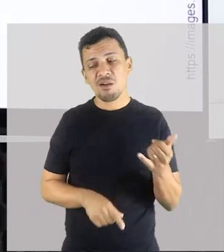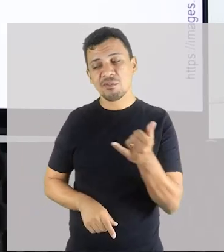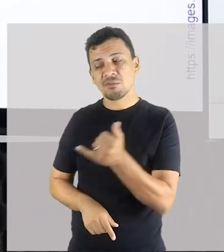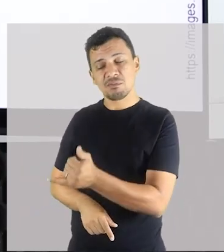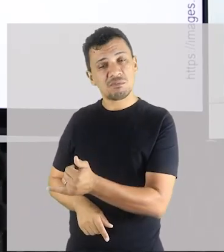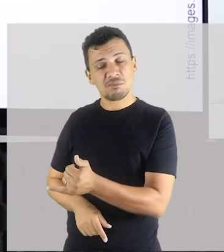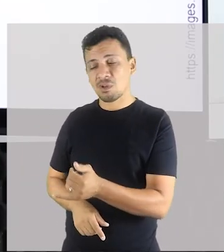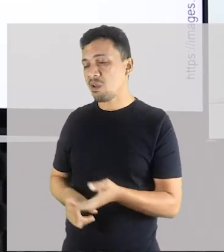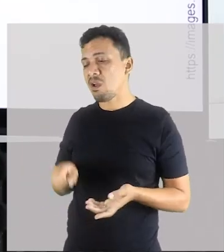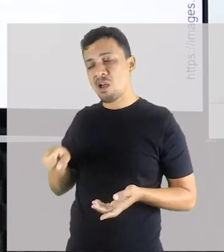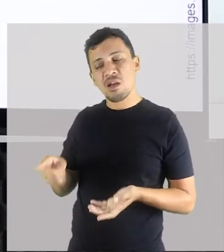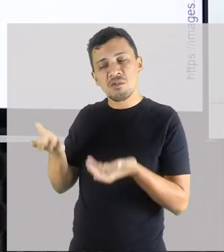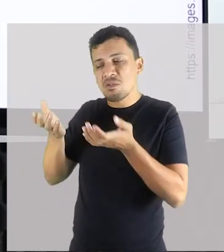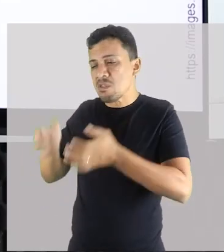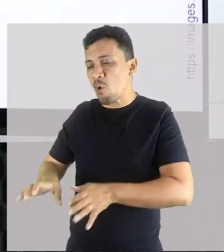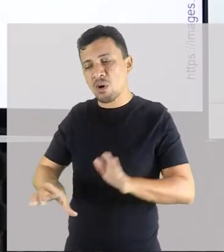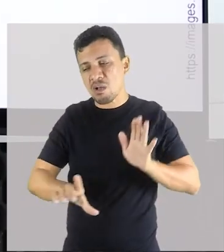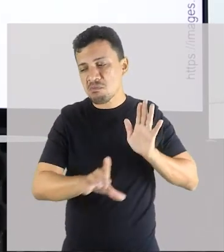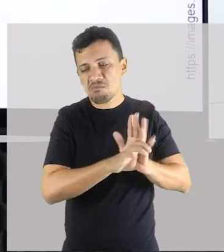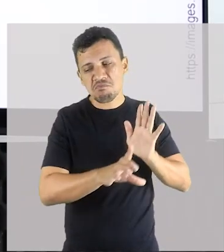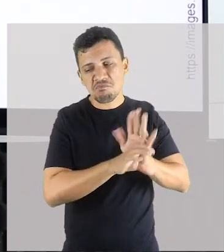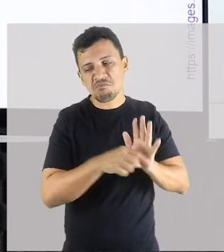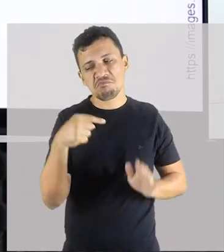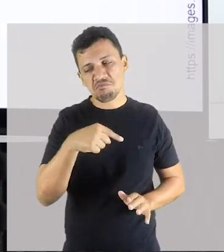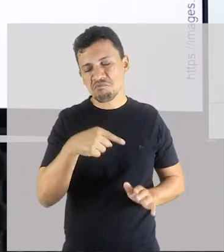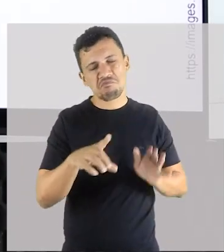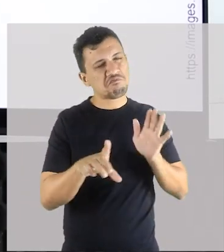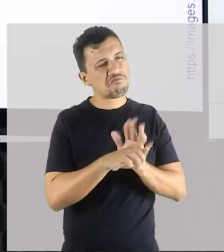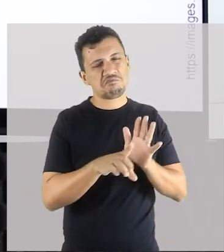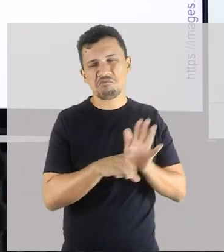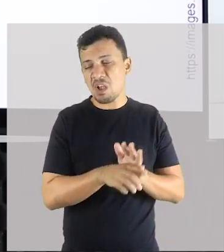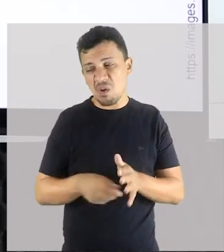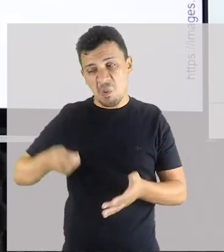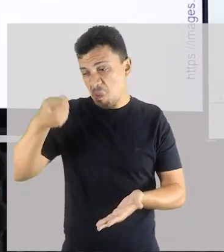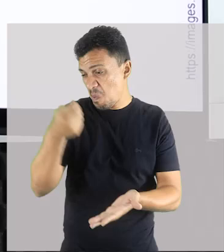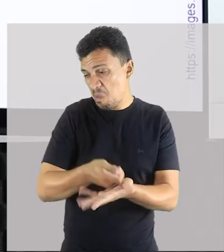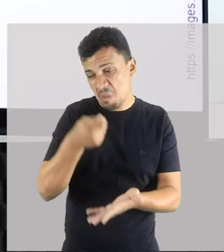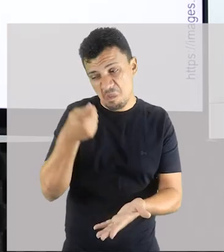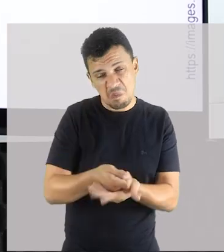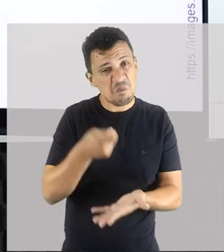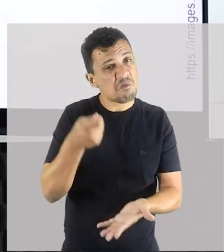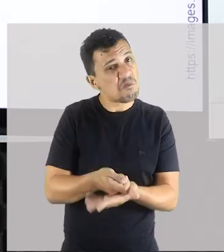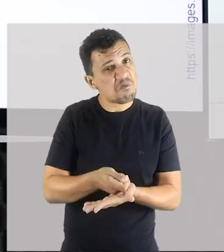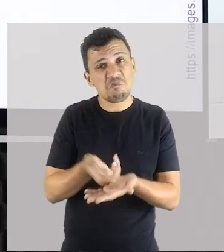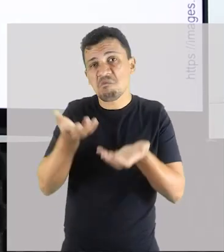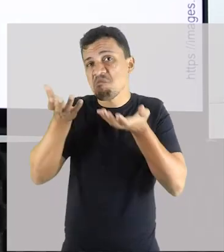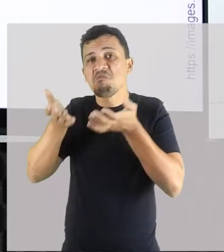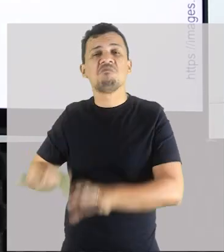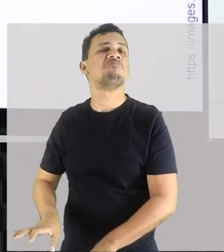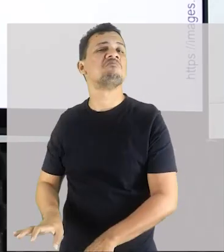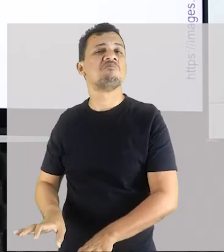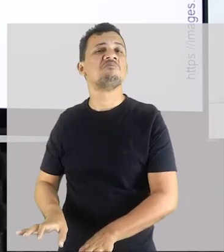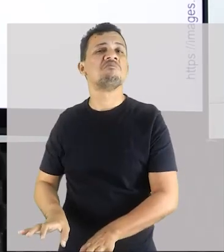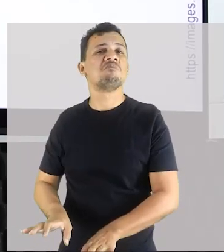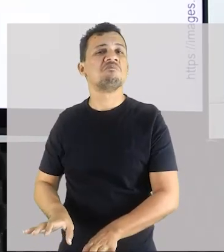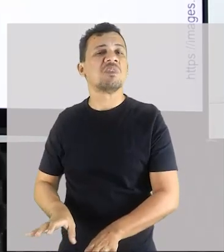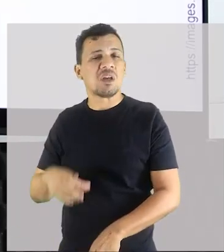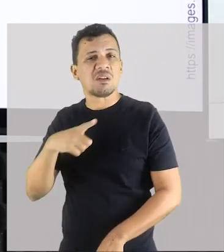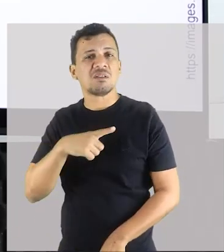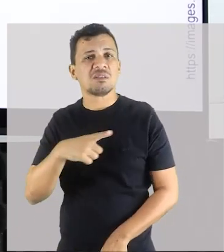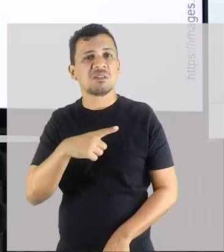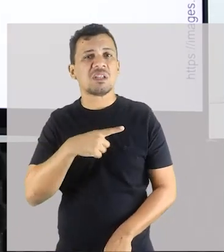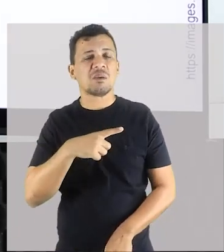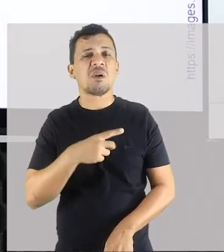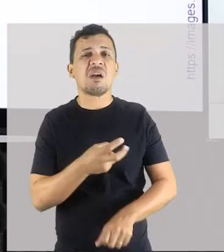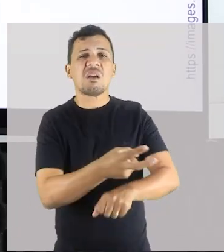eles não aceitavam a lei, que eles não aceitavam serem subjugados nesse processo, principalmente de exploração da